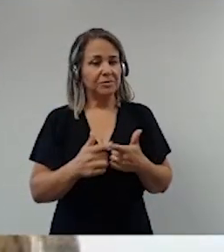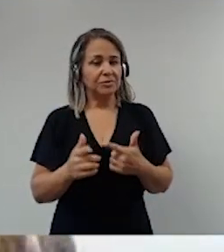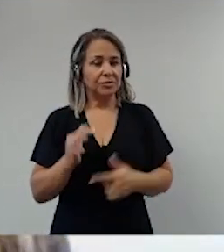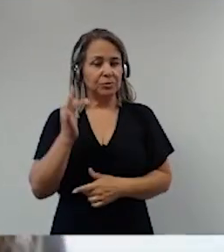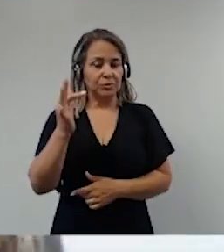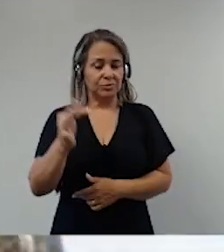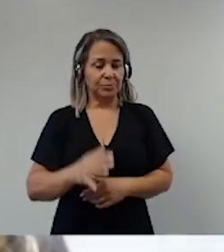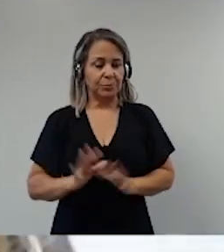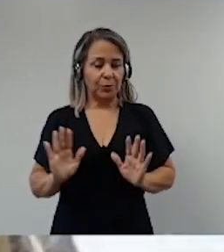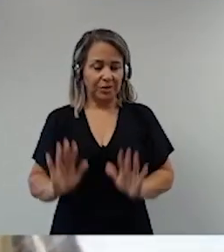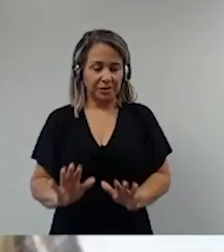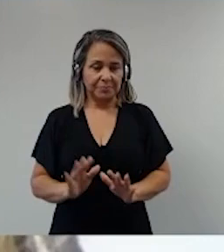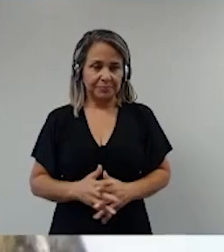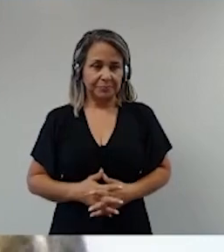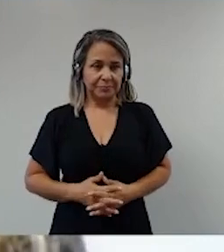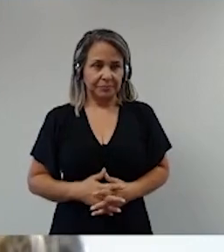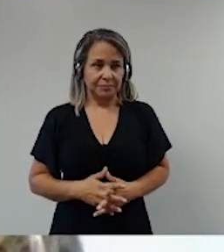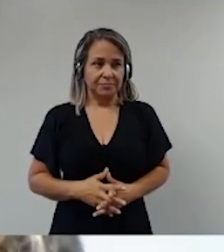decisão.